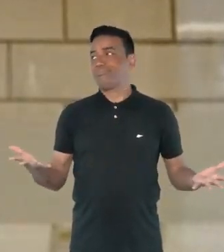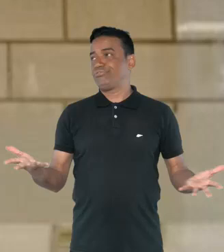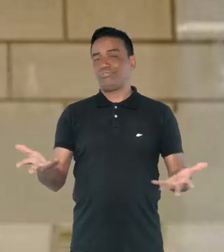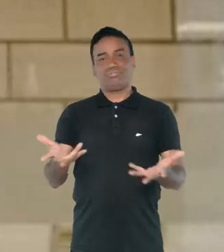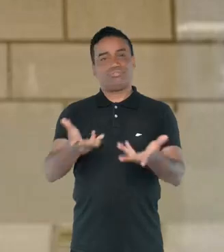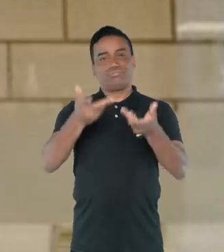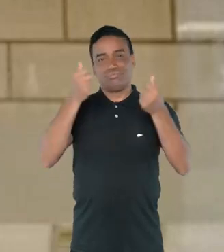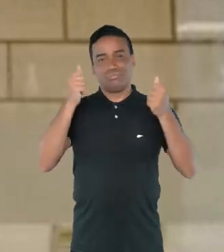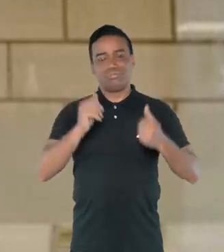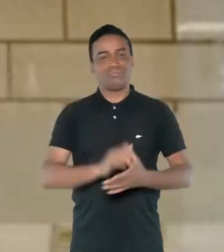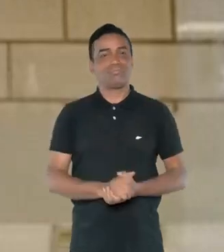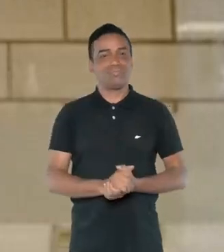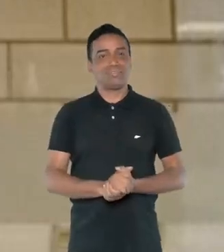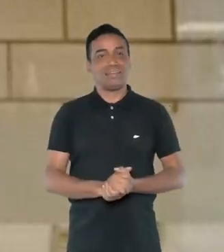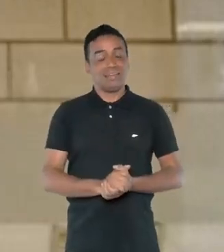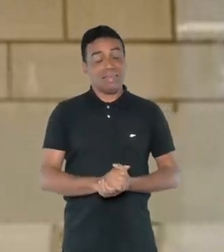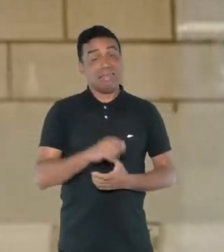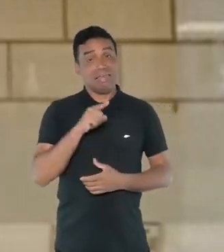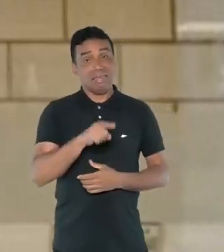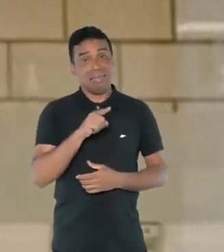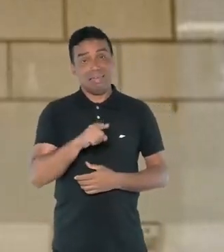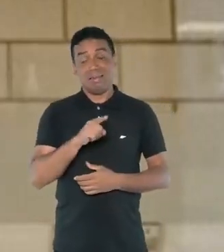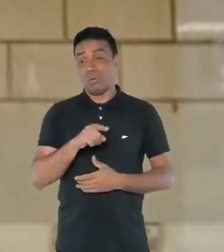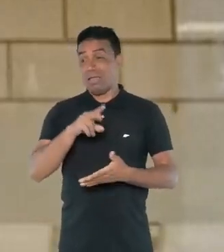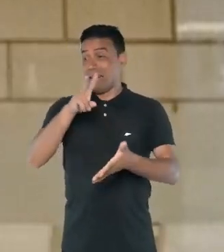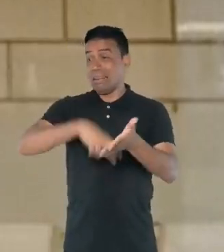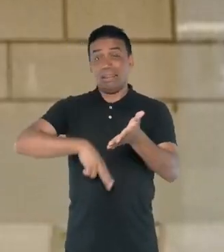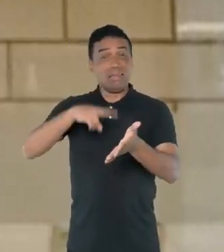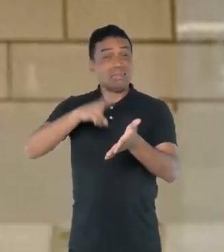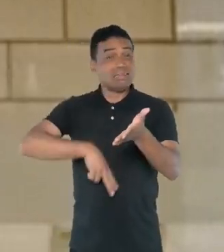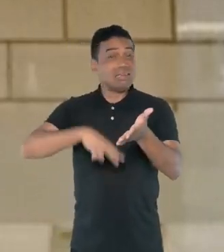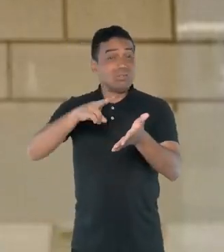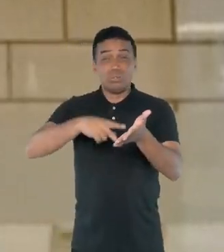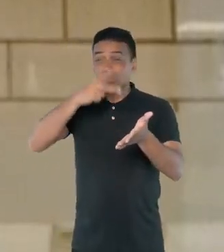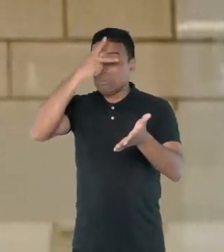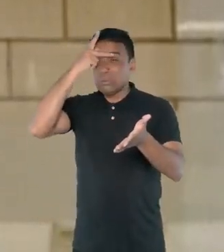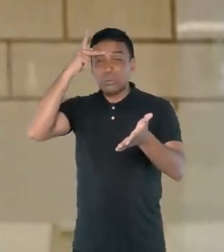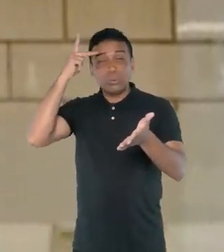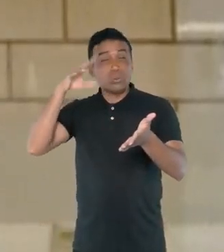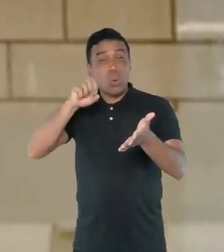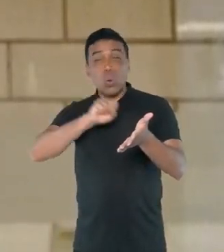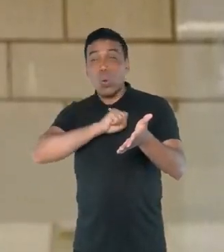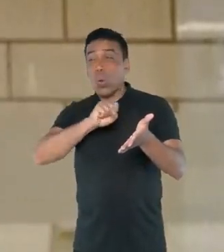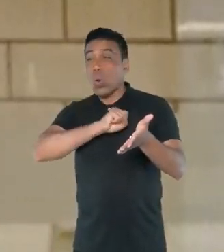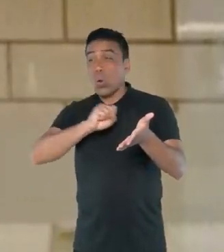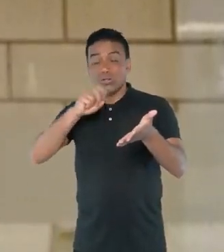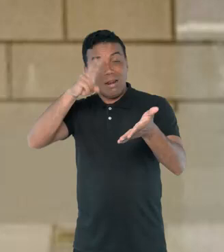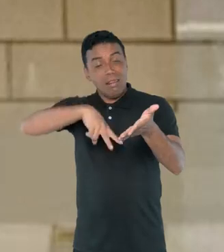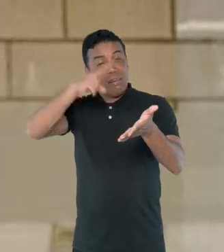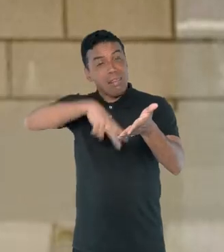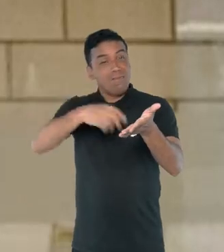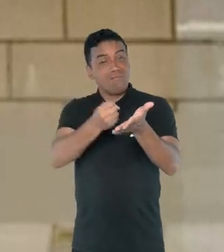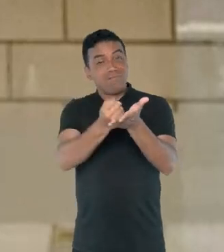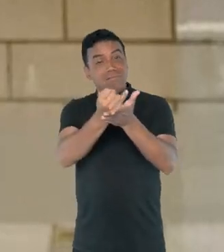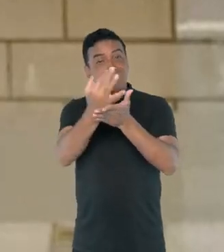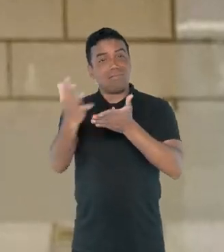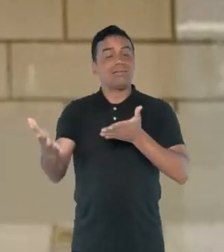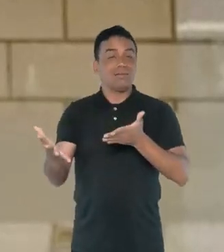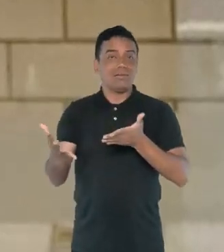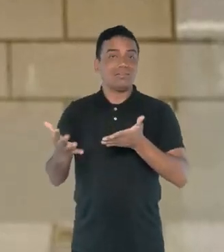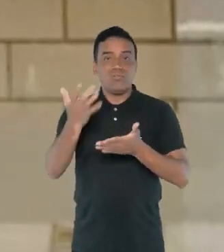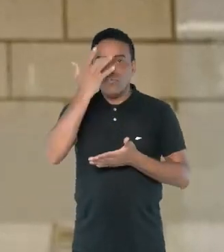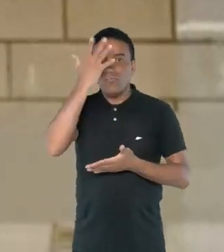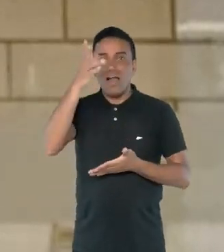espetacular. Ele se torna extremamente lido. E a característica principal dos ensaios é a facilidade com que você os